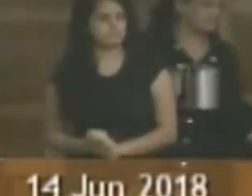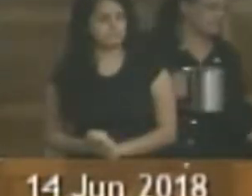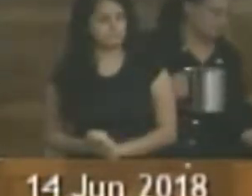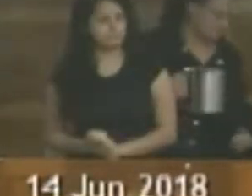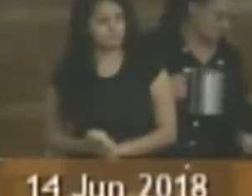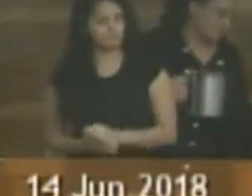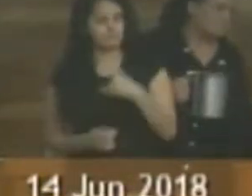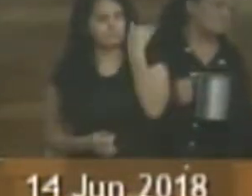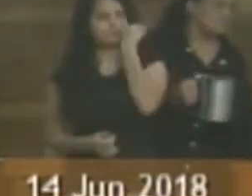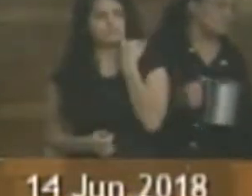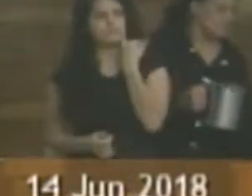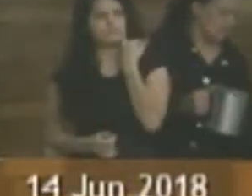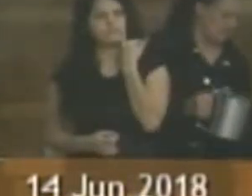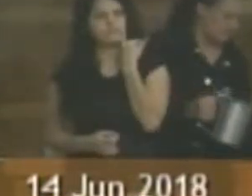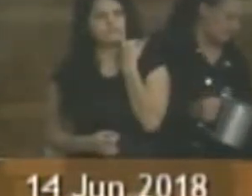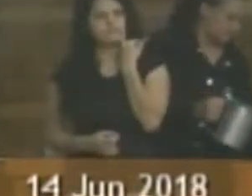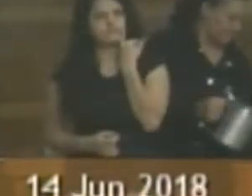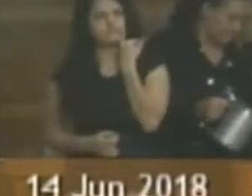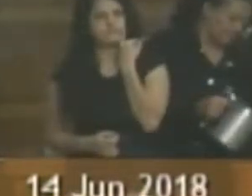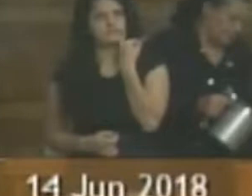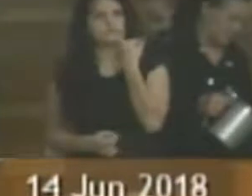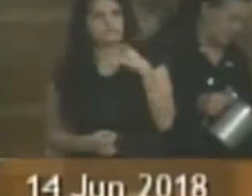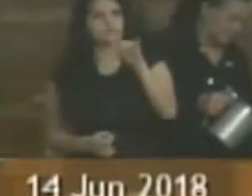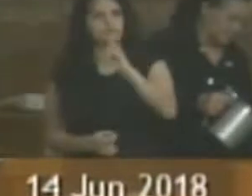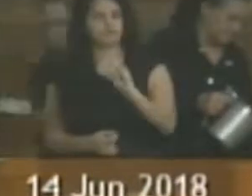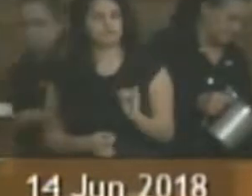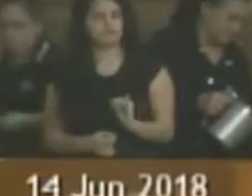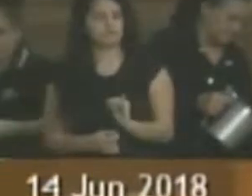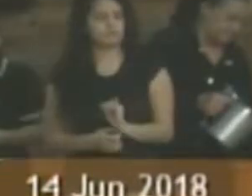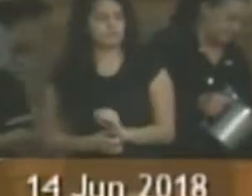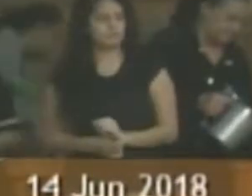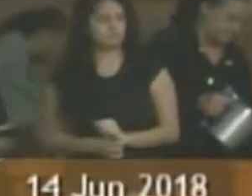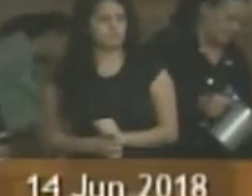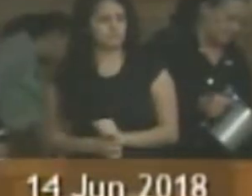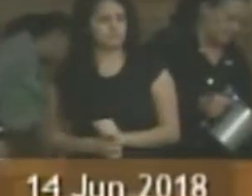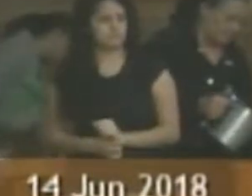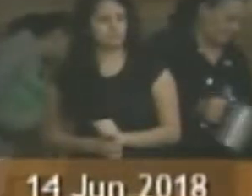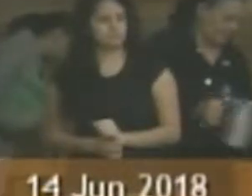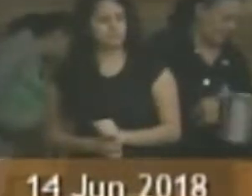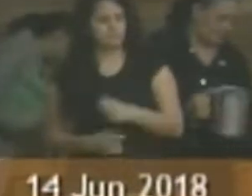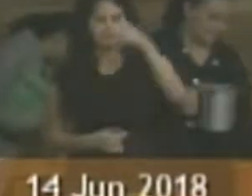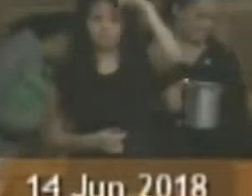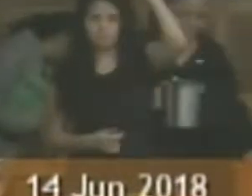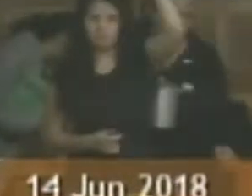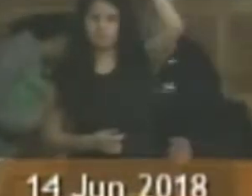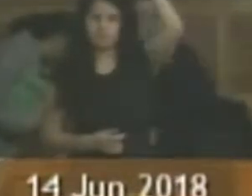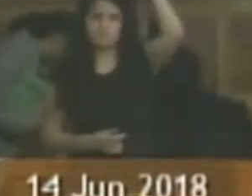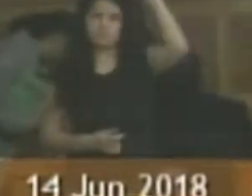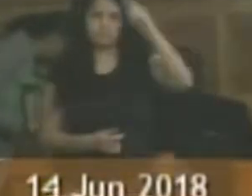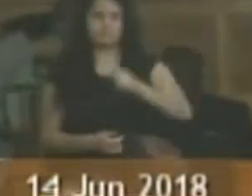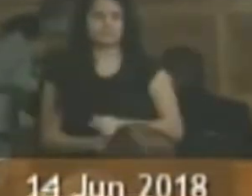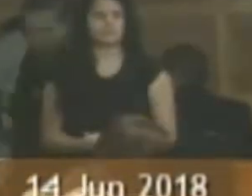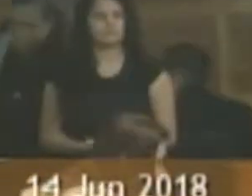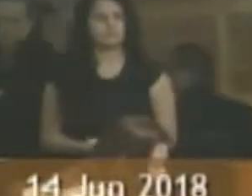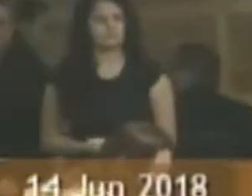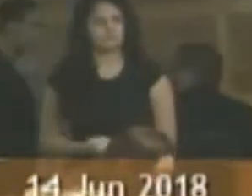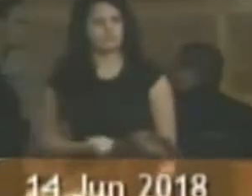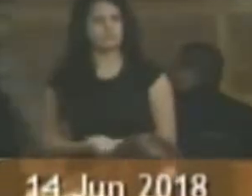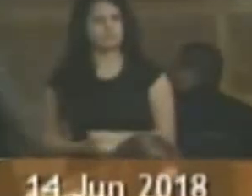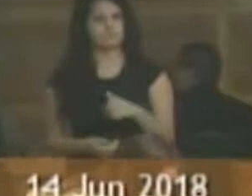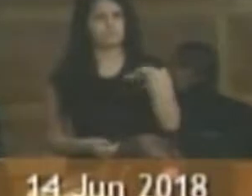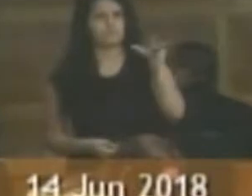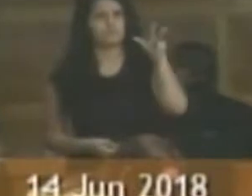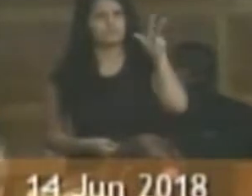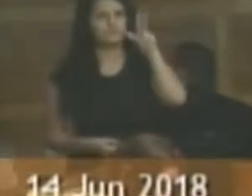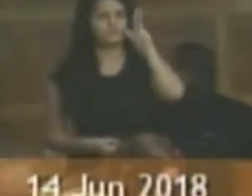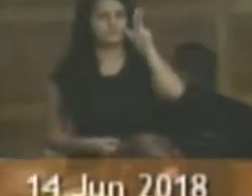Jane Joseli Veiga, José Augusto de Araújo Vieira, o Zé Augusto, Leandro da Silva de Oliveira, o Léo da Marmoraria, Luciana Ferreira